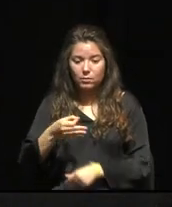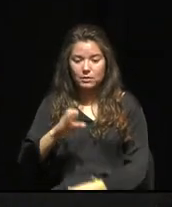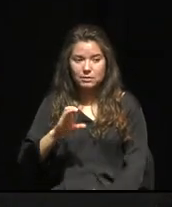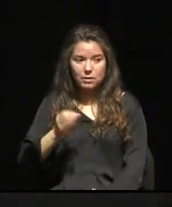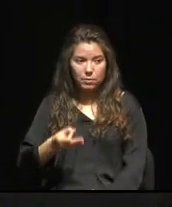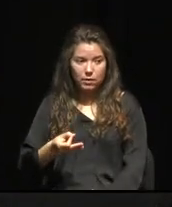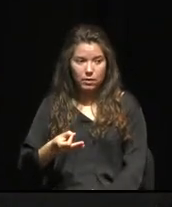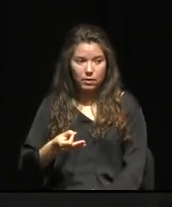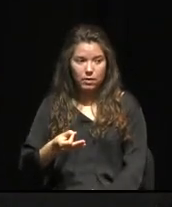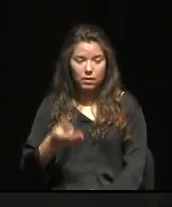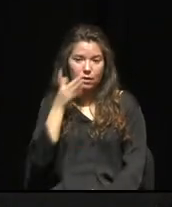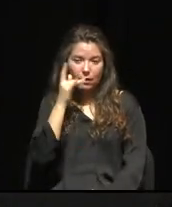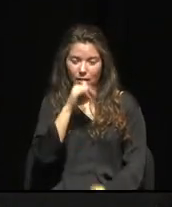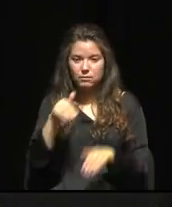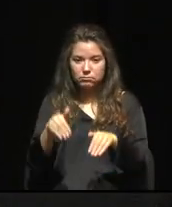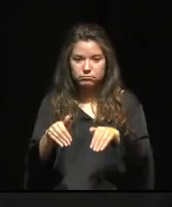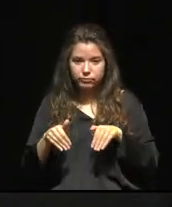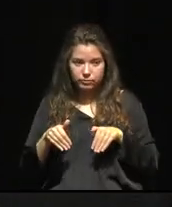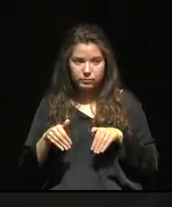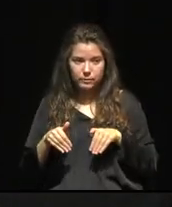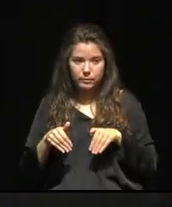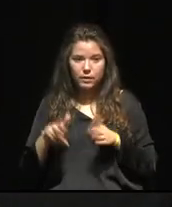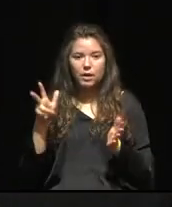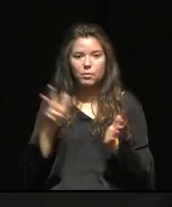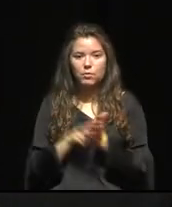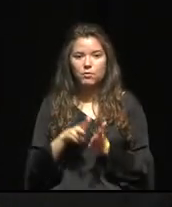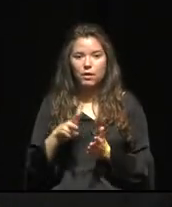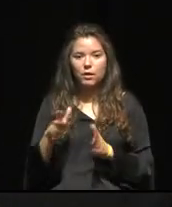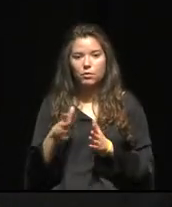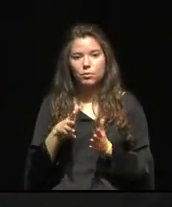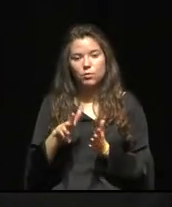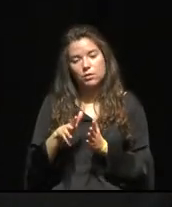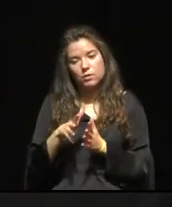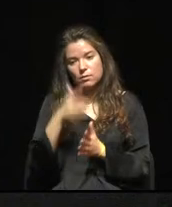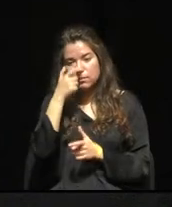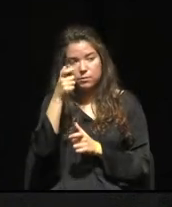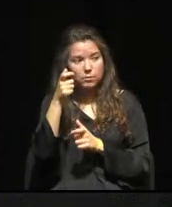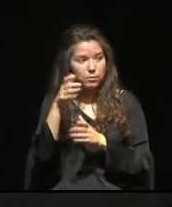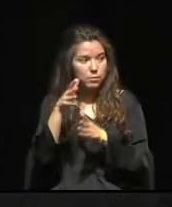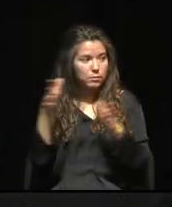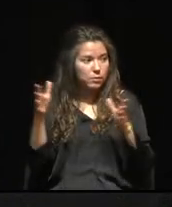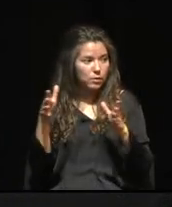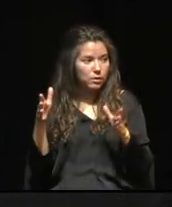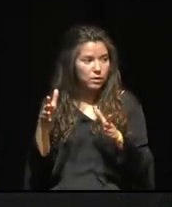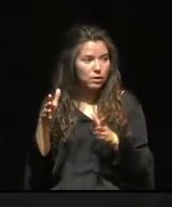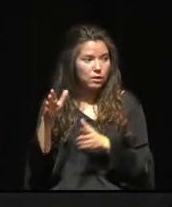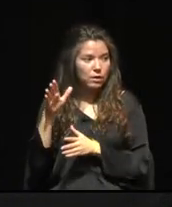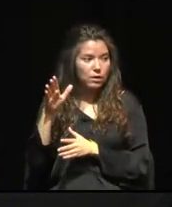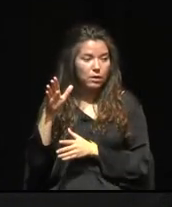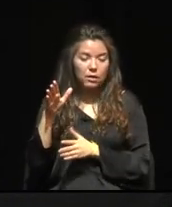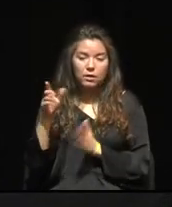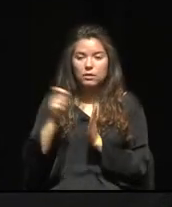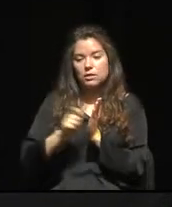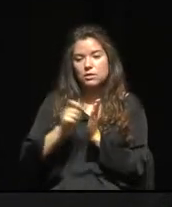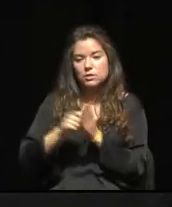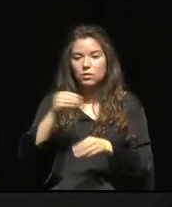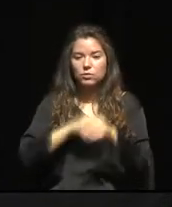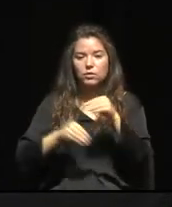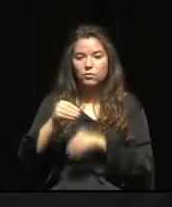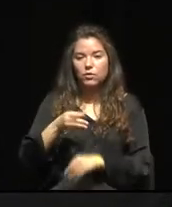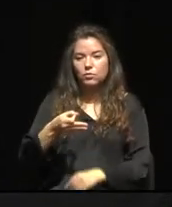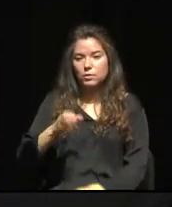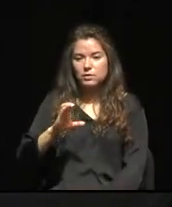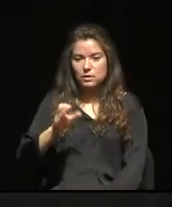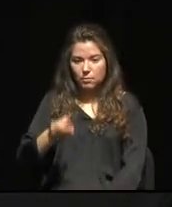PCP quem se abstém aprovado por maioria declaração de voto escrita do